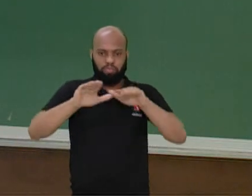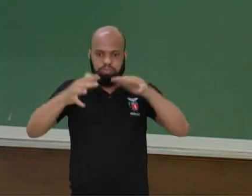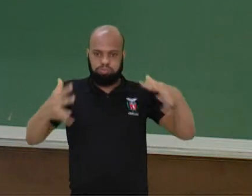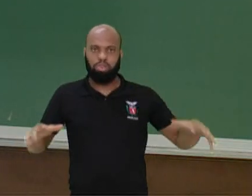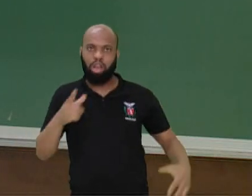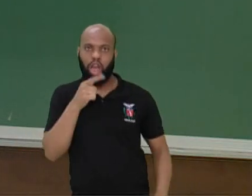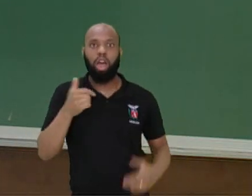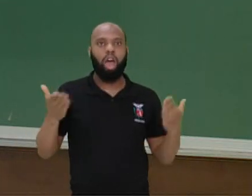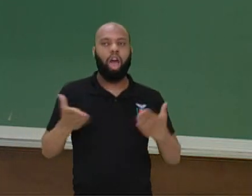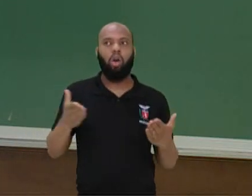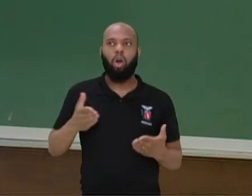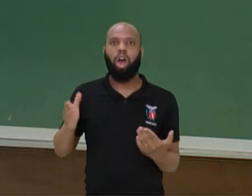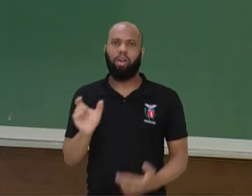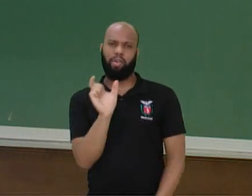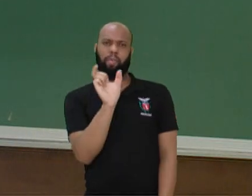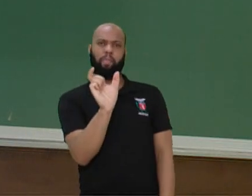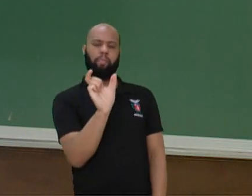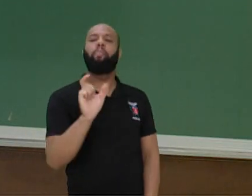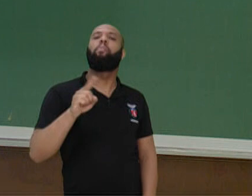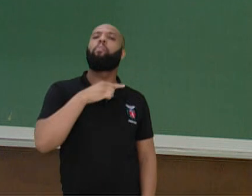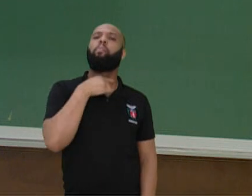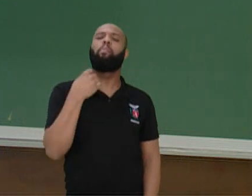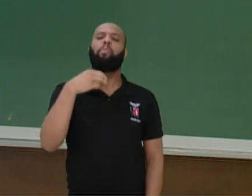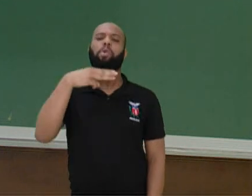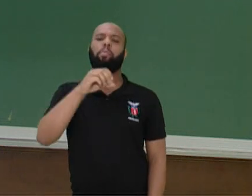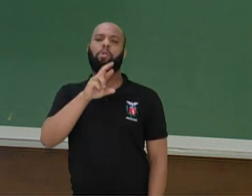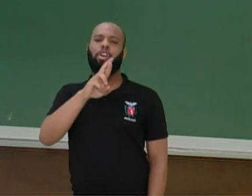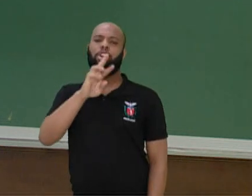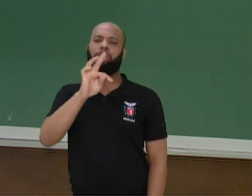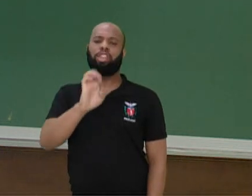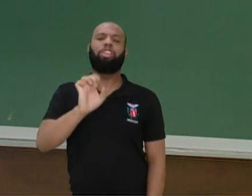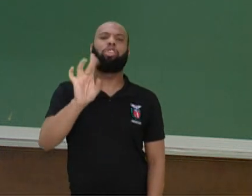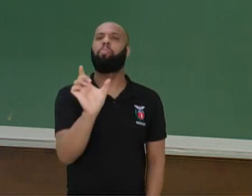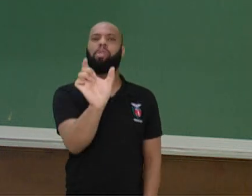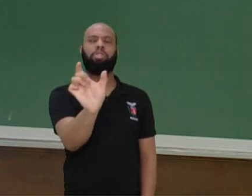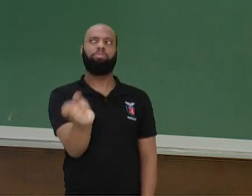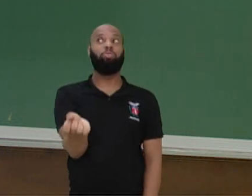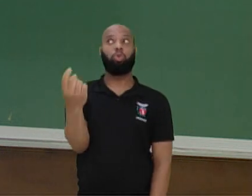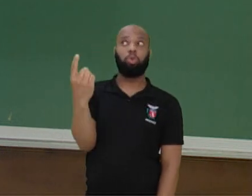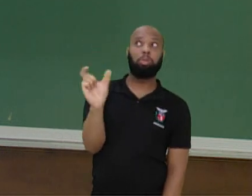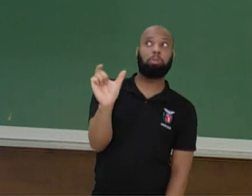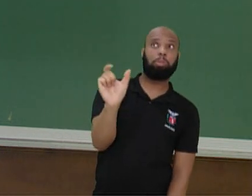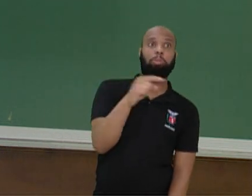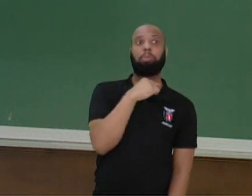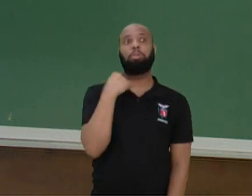morte era somente uma palavra, não se pensava na morte em si, só na palavra morte.